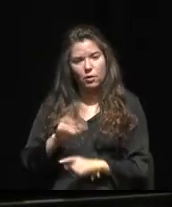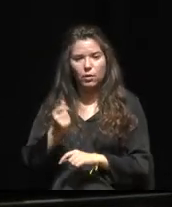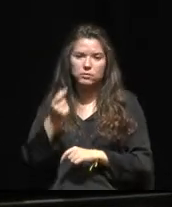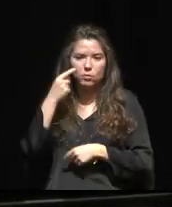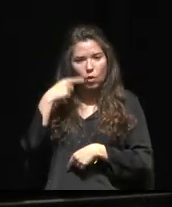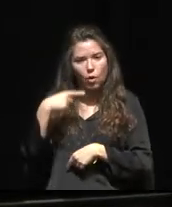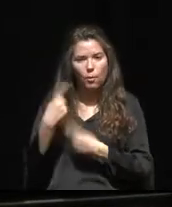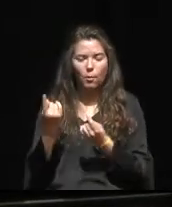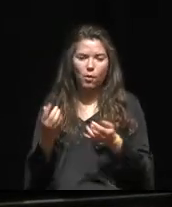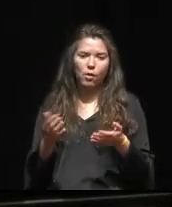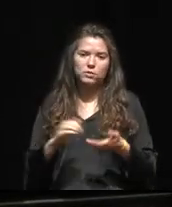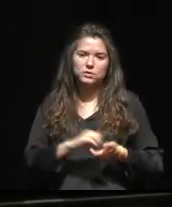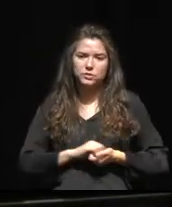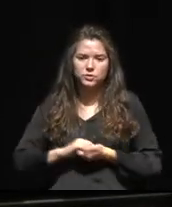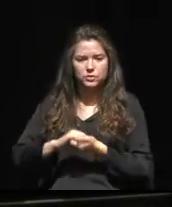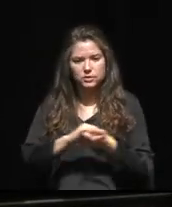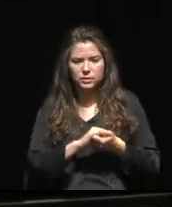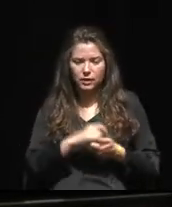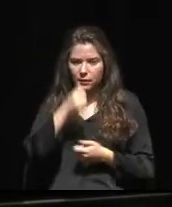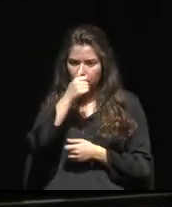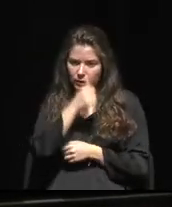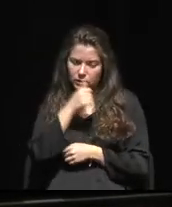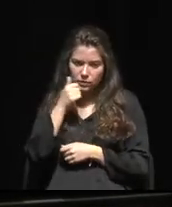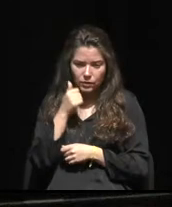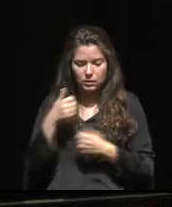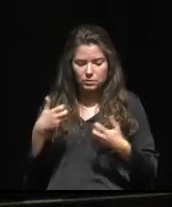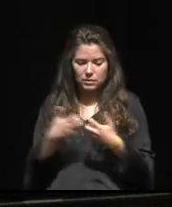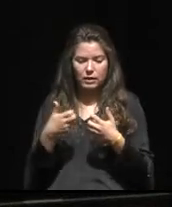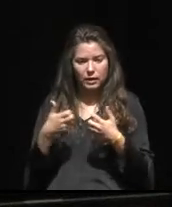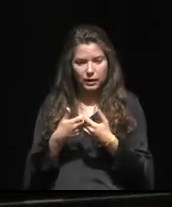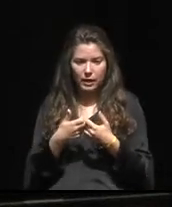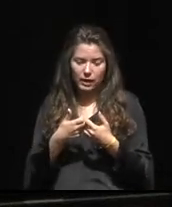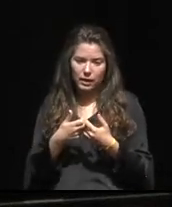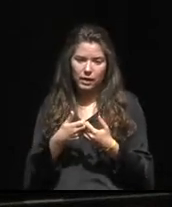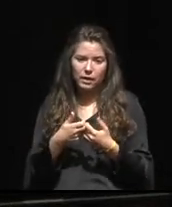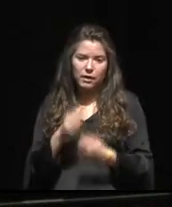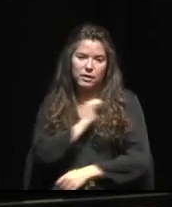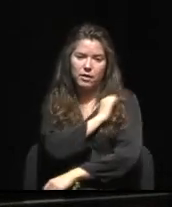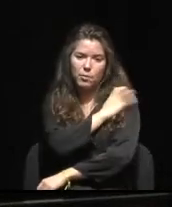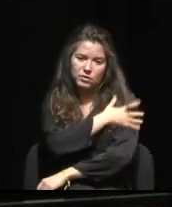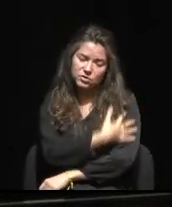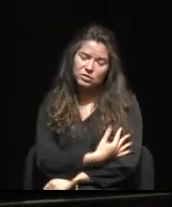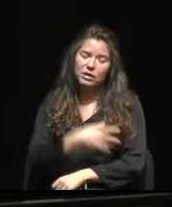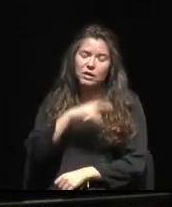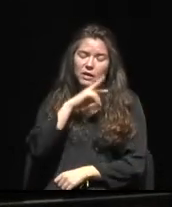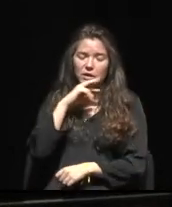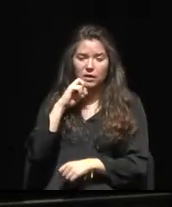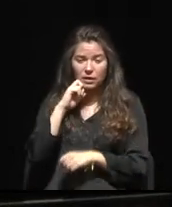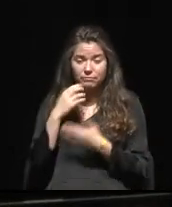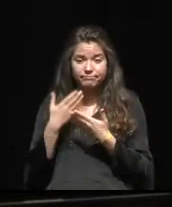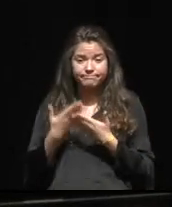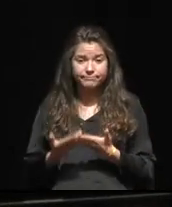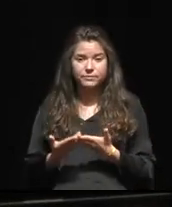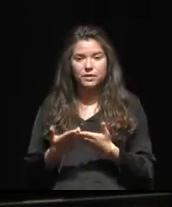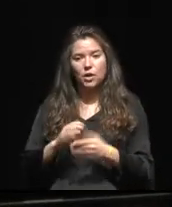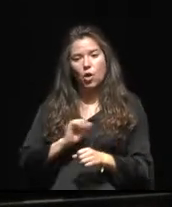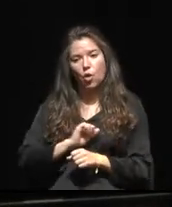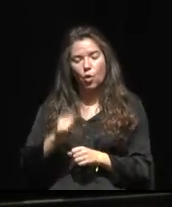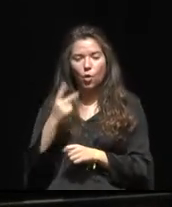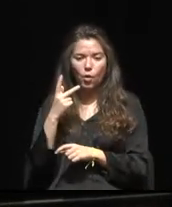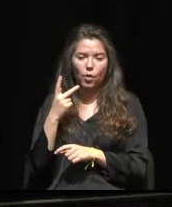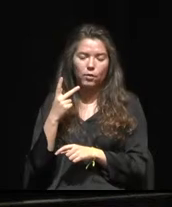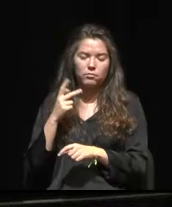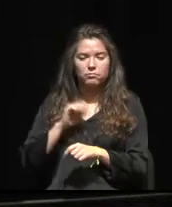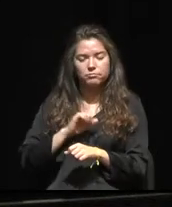a sua solidariedade para com as vítimas da atual escalada de guerra entre na Palestina e em Israel condenando as violações do direito